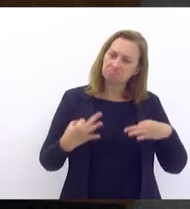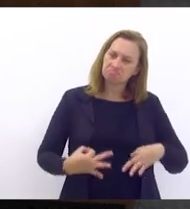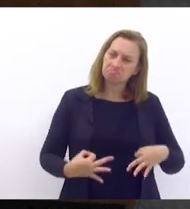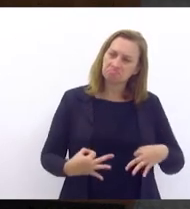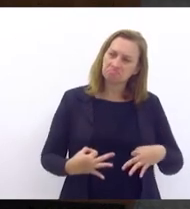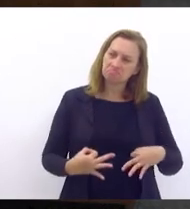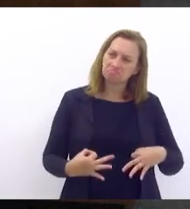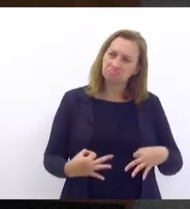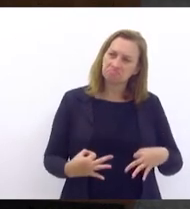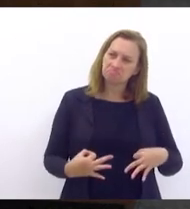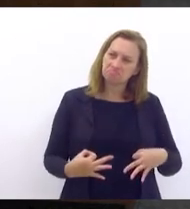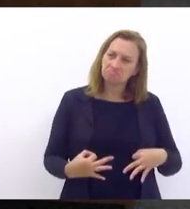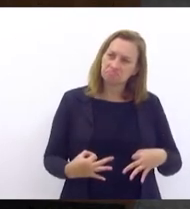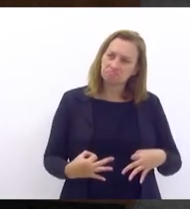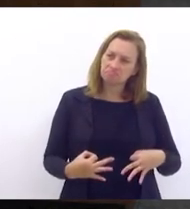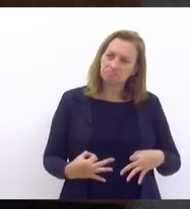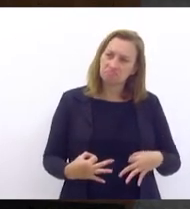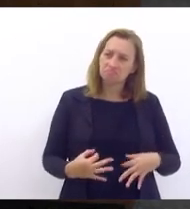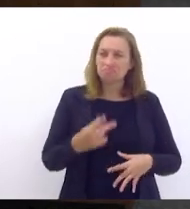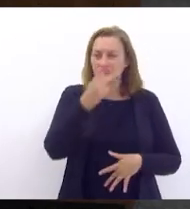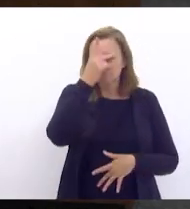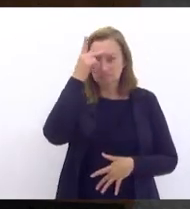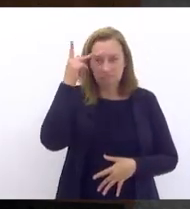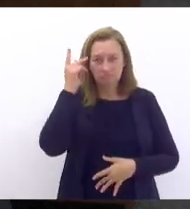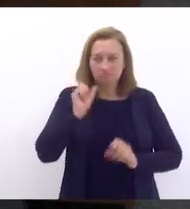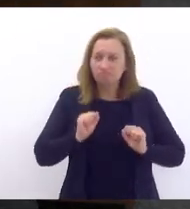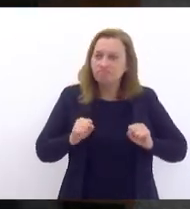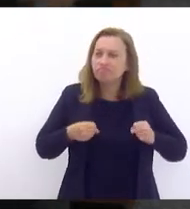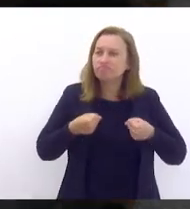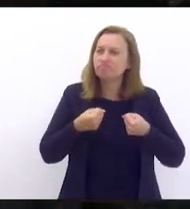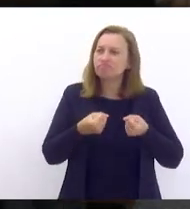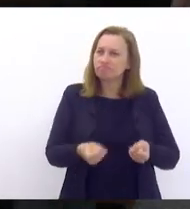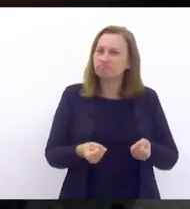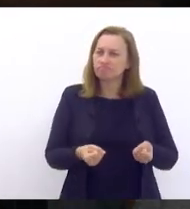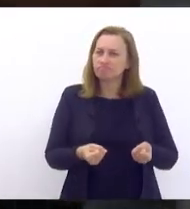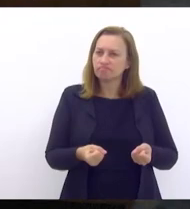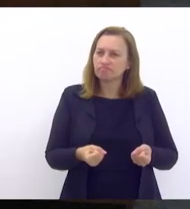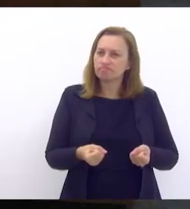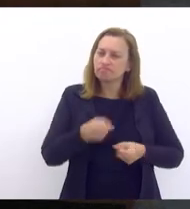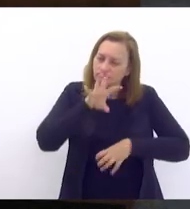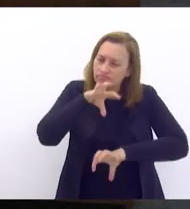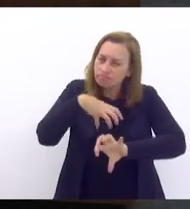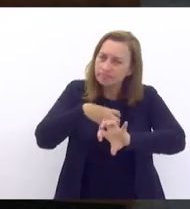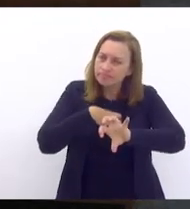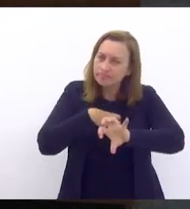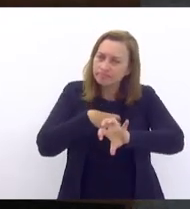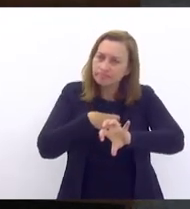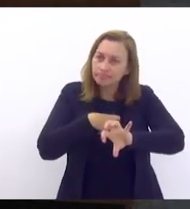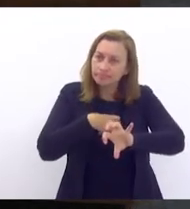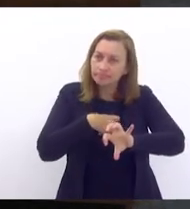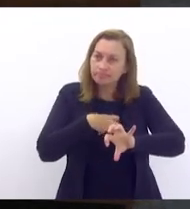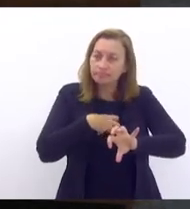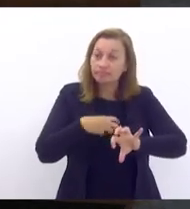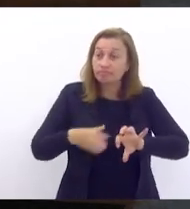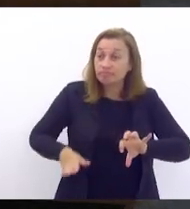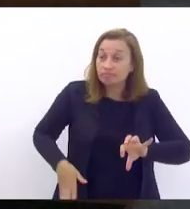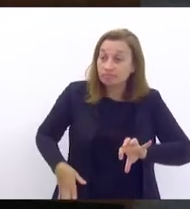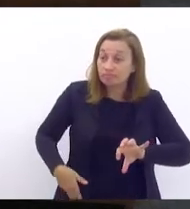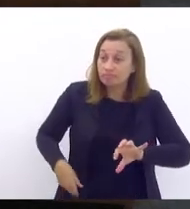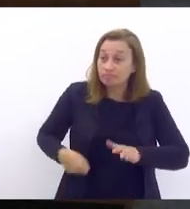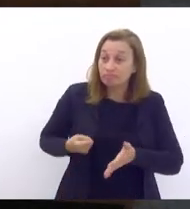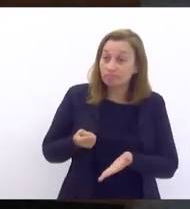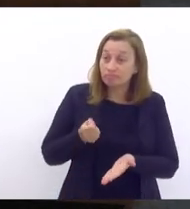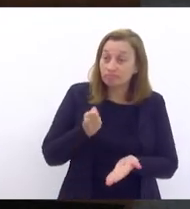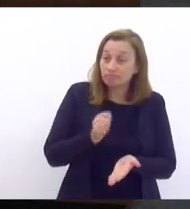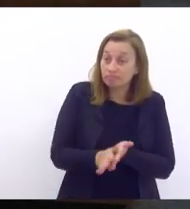perfeitamente. São pessoas que se dedicam ao próximo de maneira verdadeira, tirando do bolso, como a gente